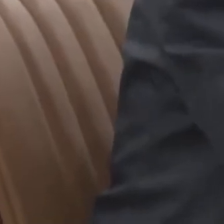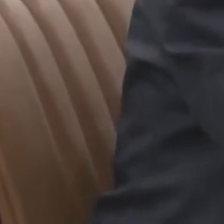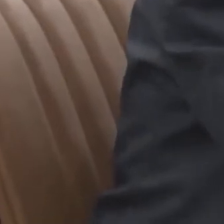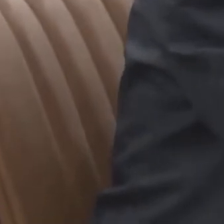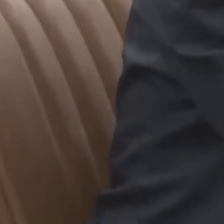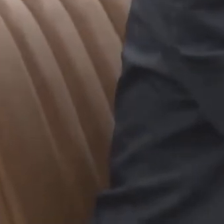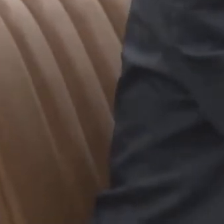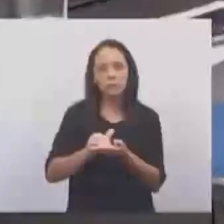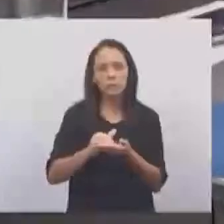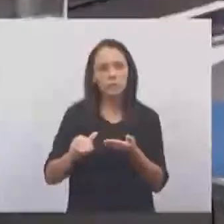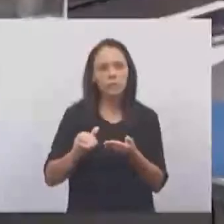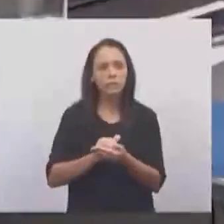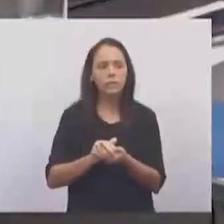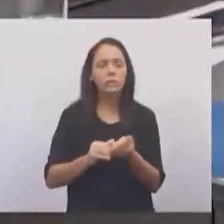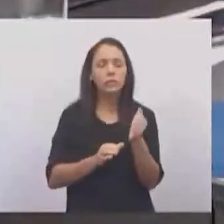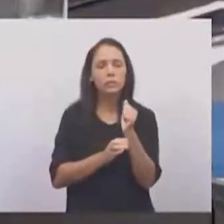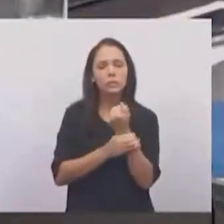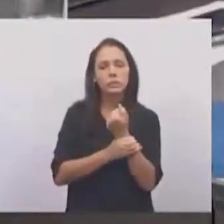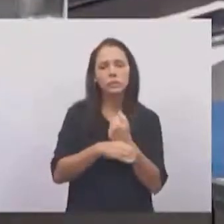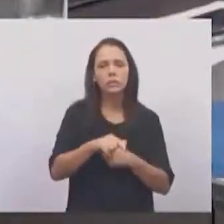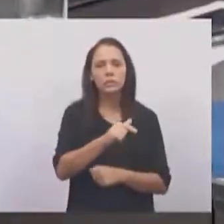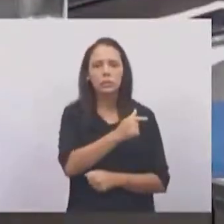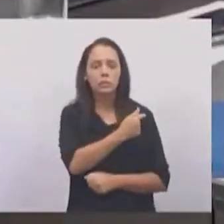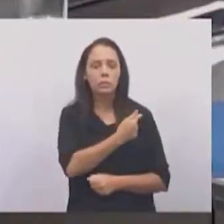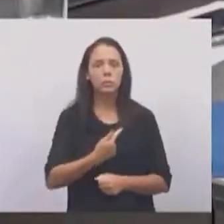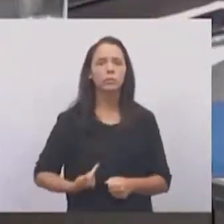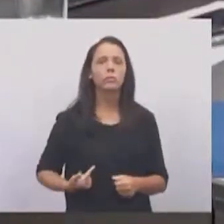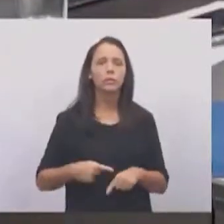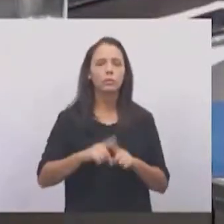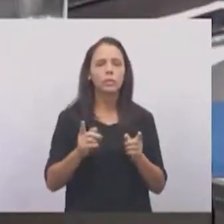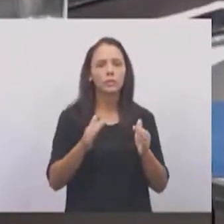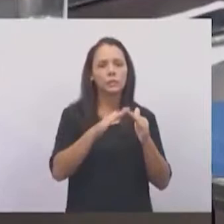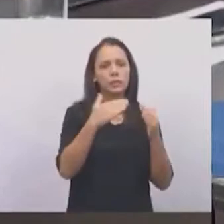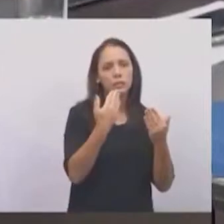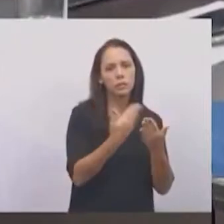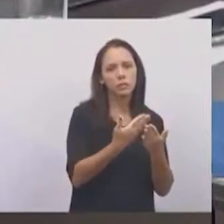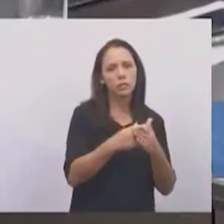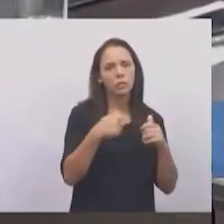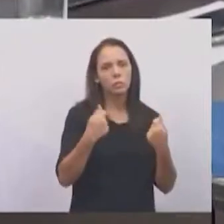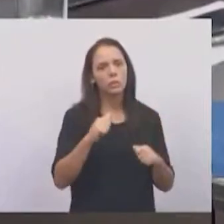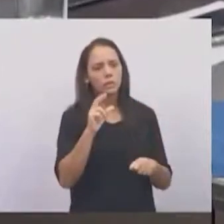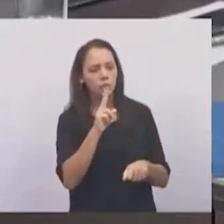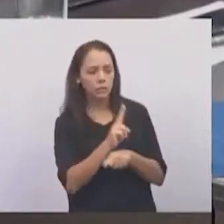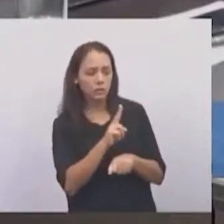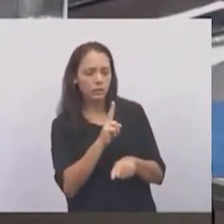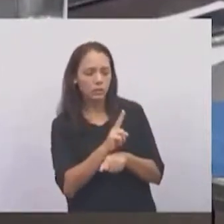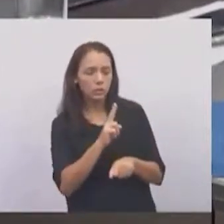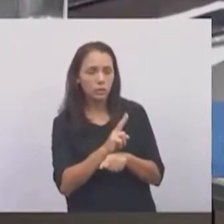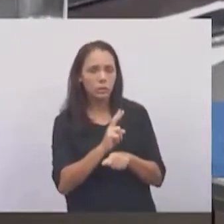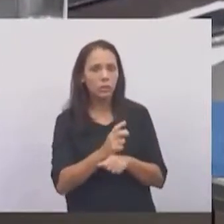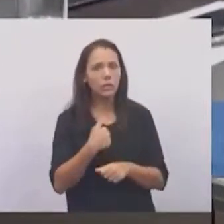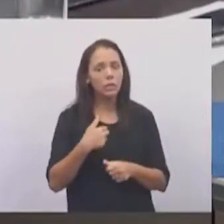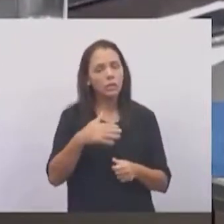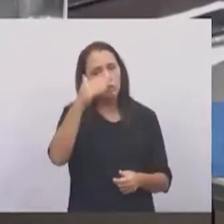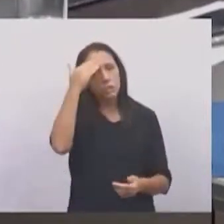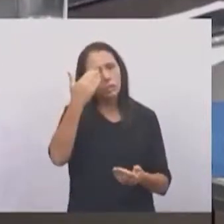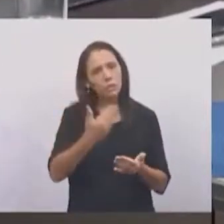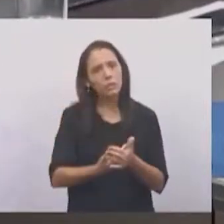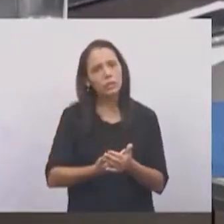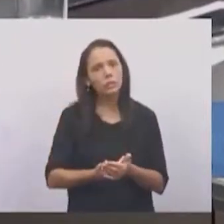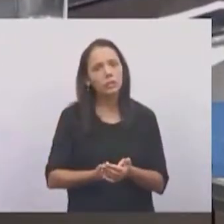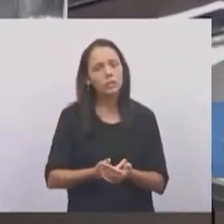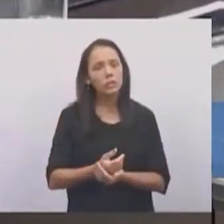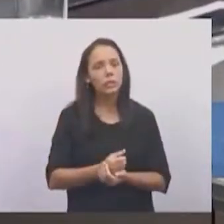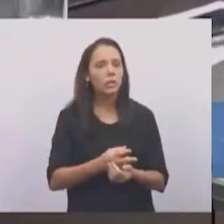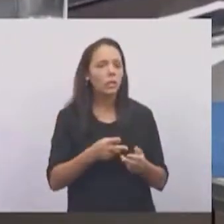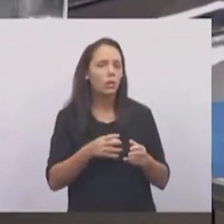escolas públicas da cidade. A escola precisa também ter os seus cuidados. E eu acredito que o detector de